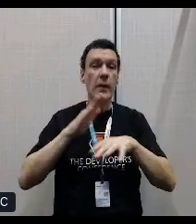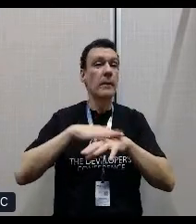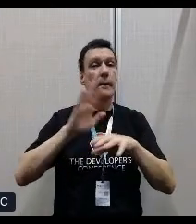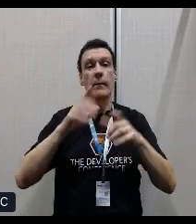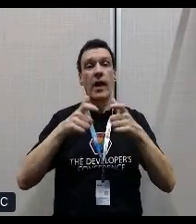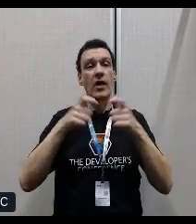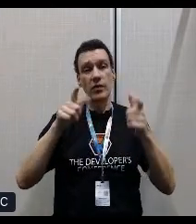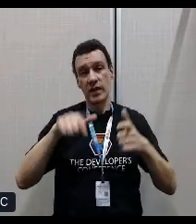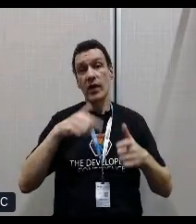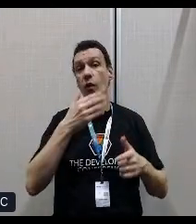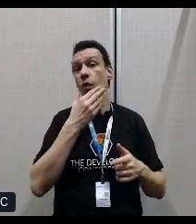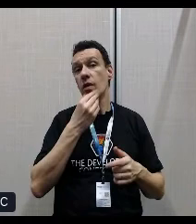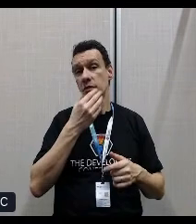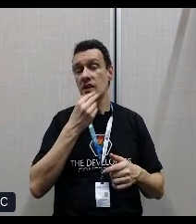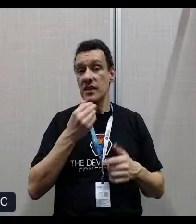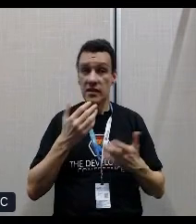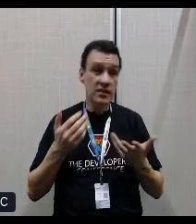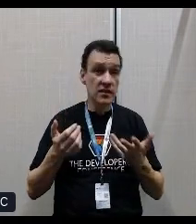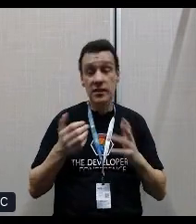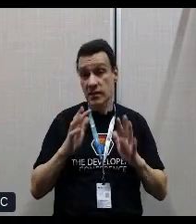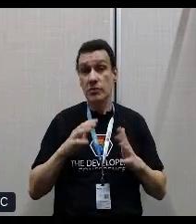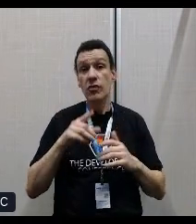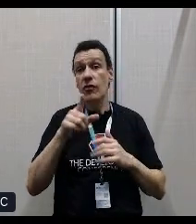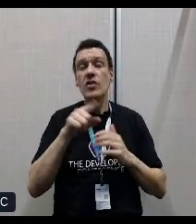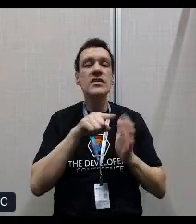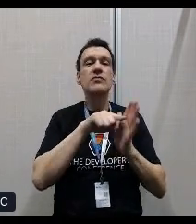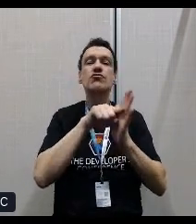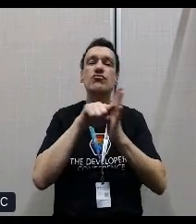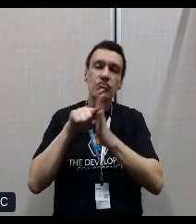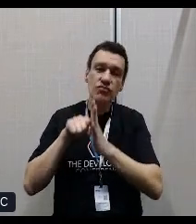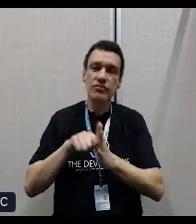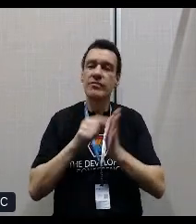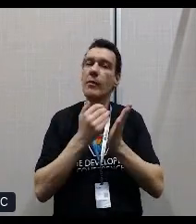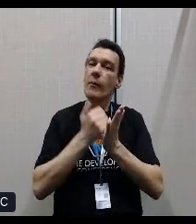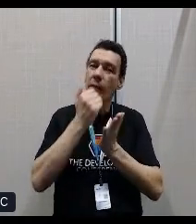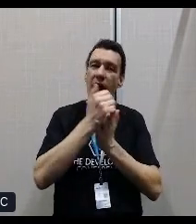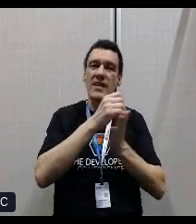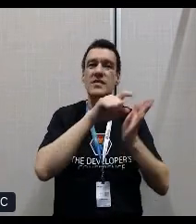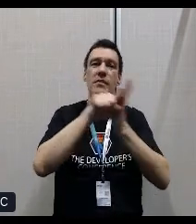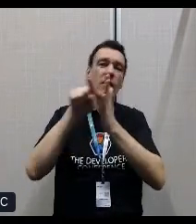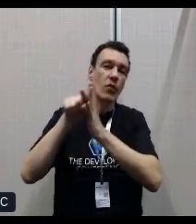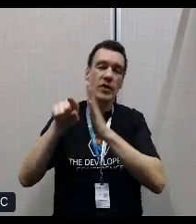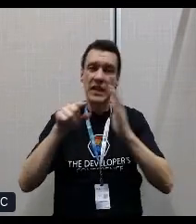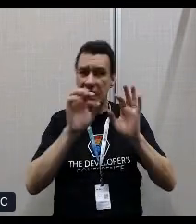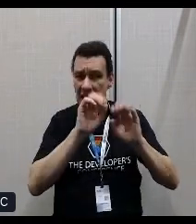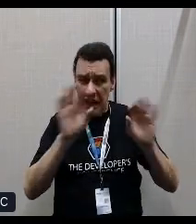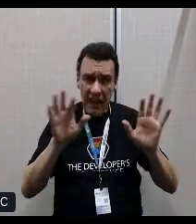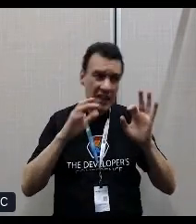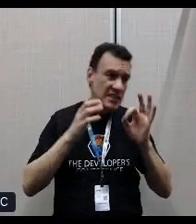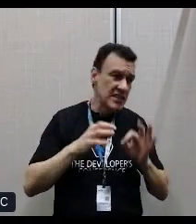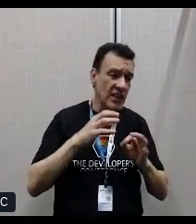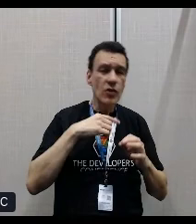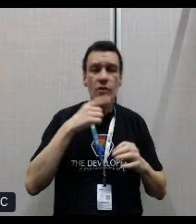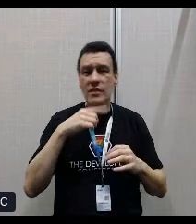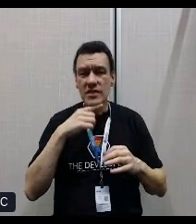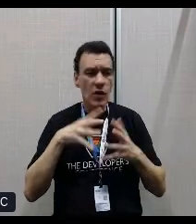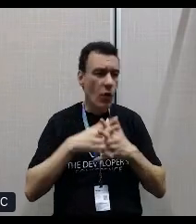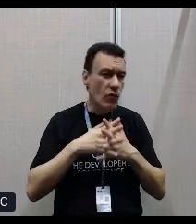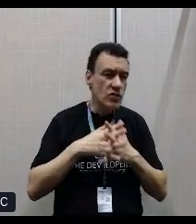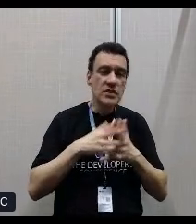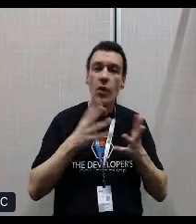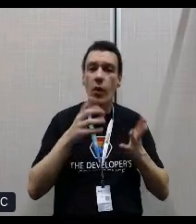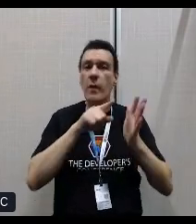vamos testar, vamos colocar isso dentro do escopo, se a gente for nivelar por essas questões, né? Do que a gente pode implementar primeiro ou